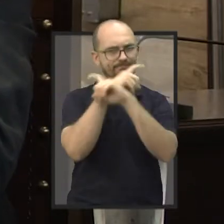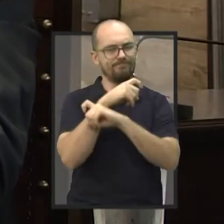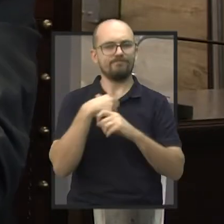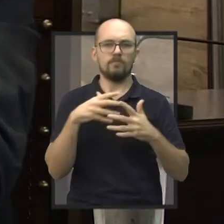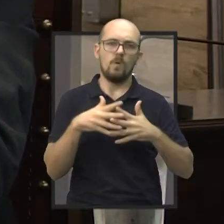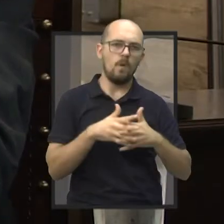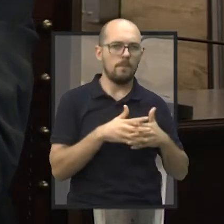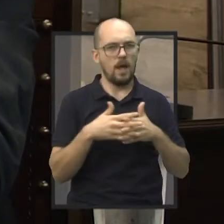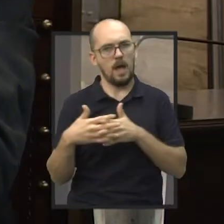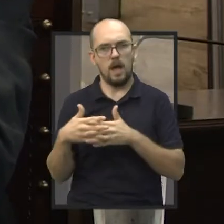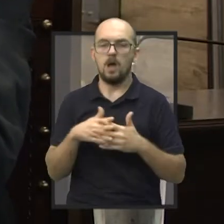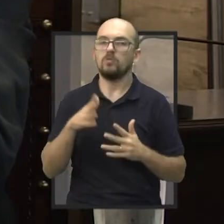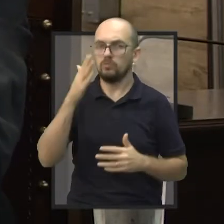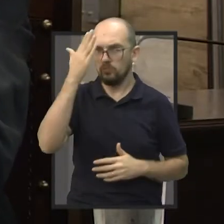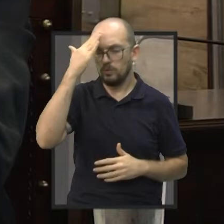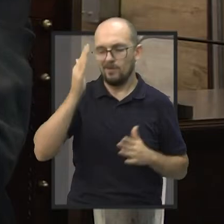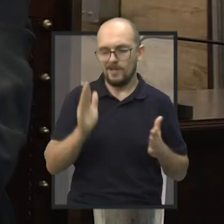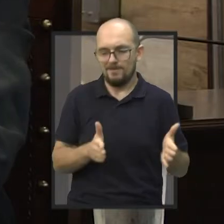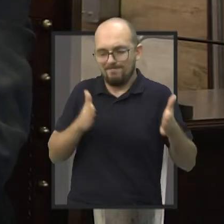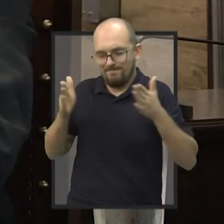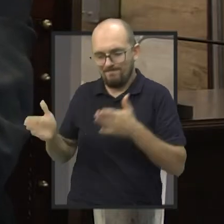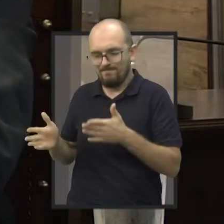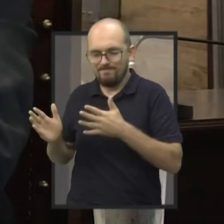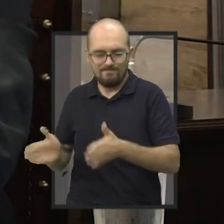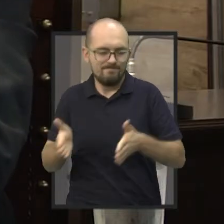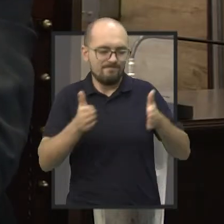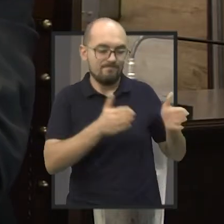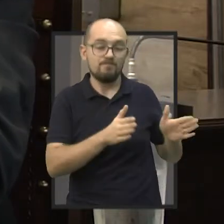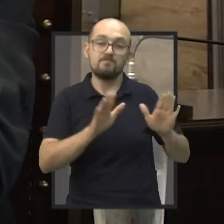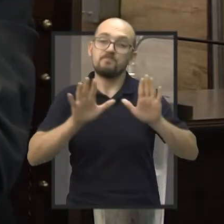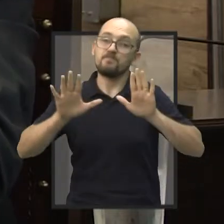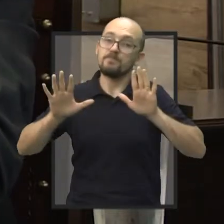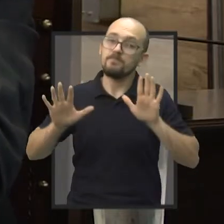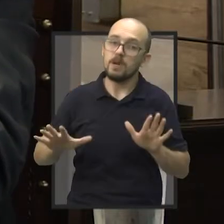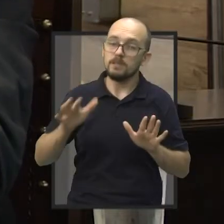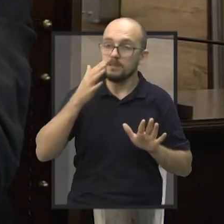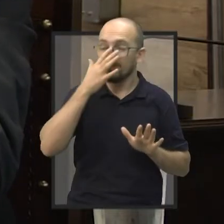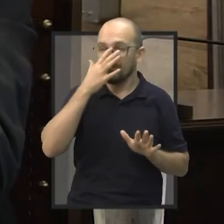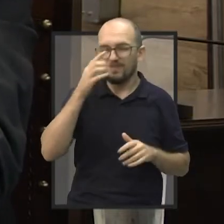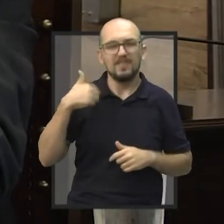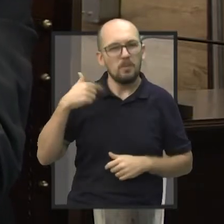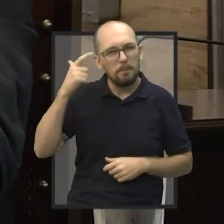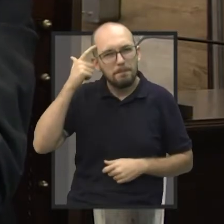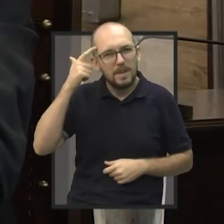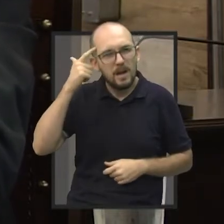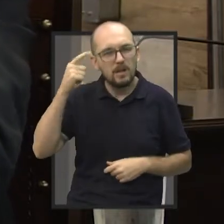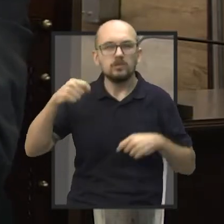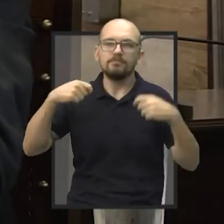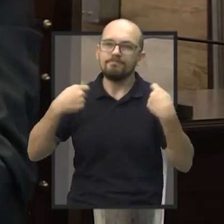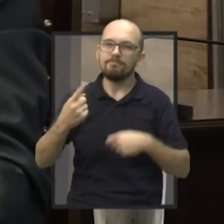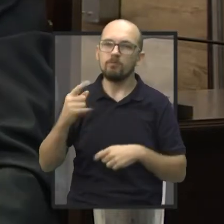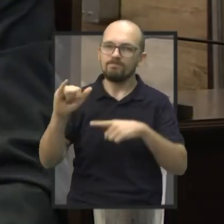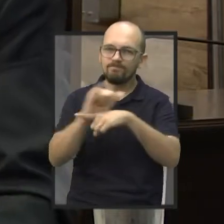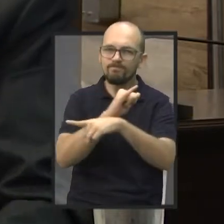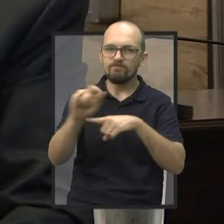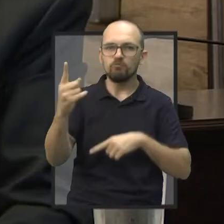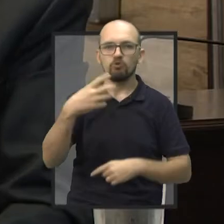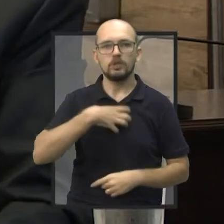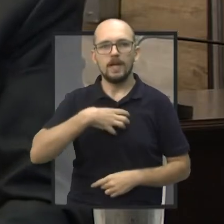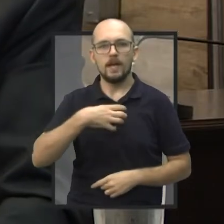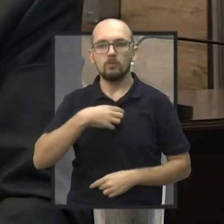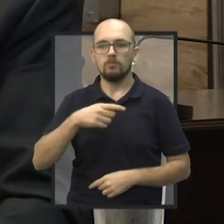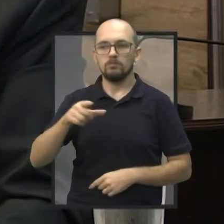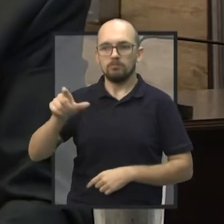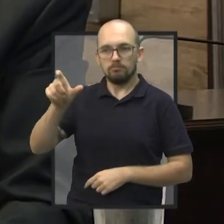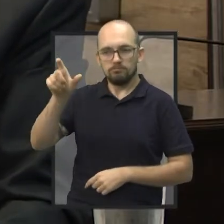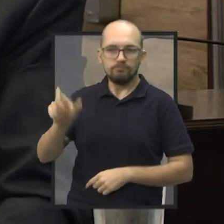muito difícil você assumir um lado nessa questão, mas eu acho que teria que haver uma forma que os comerciantes trabalhassem,